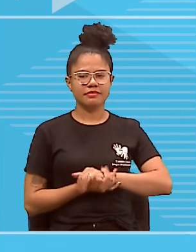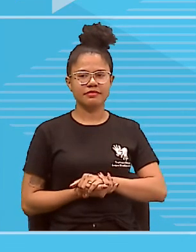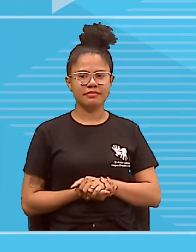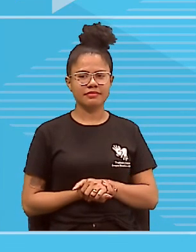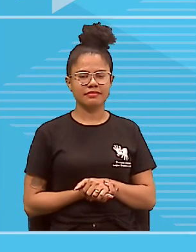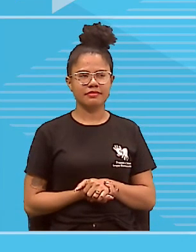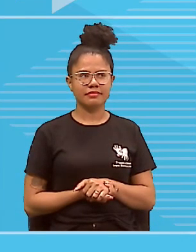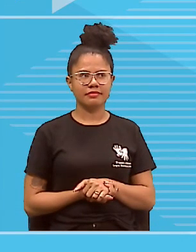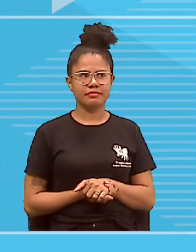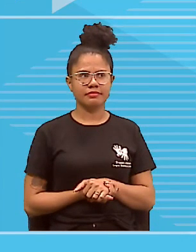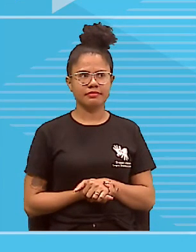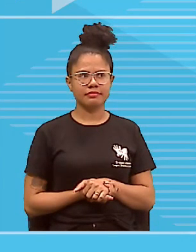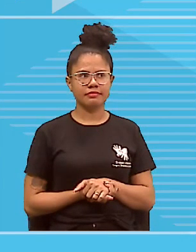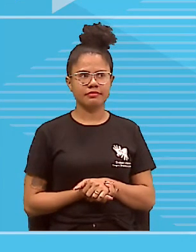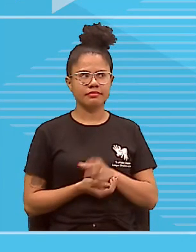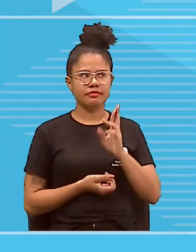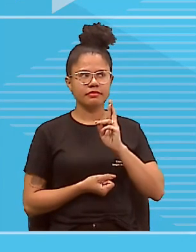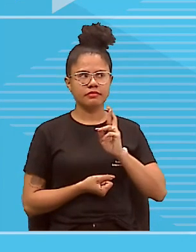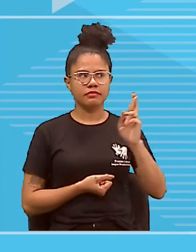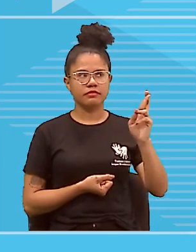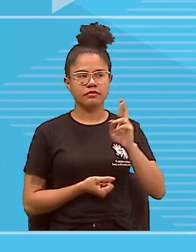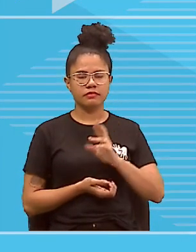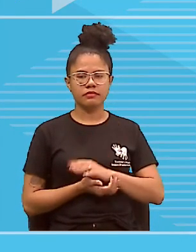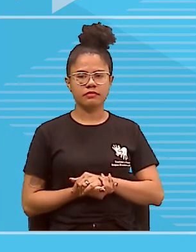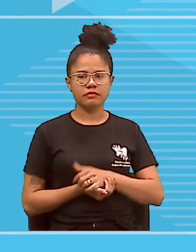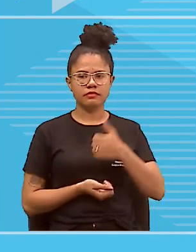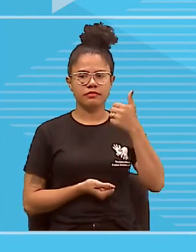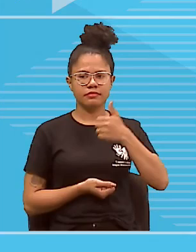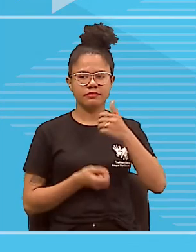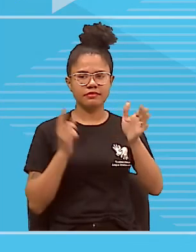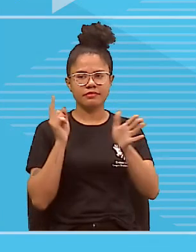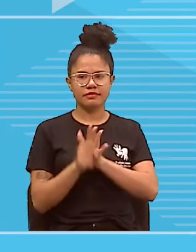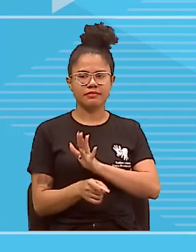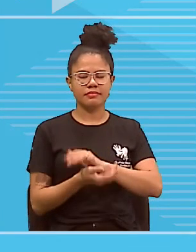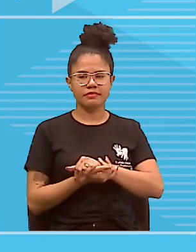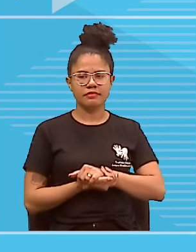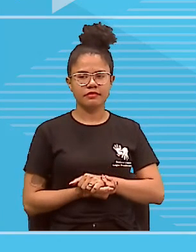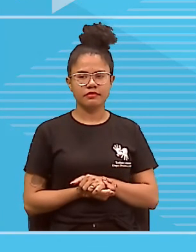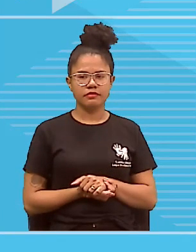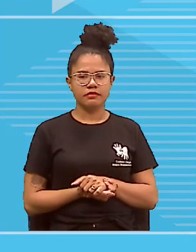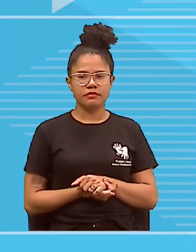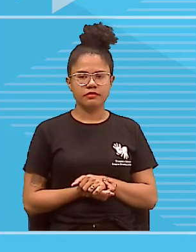então a gente gabarita nossa primeira questão